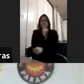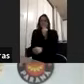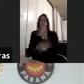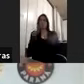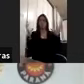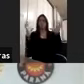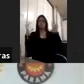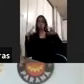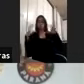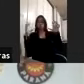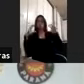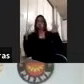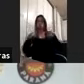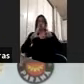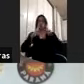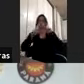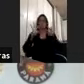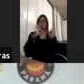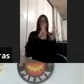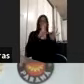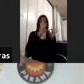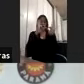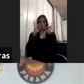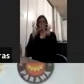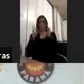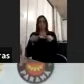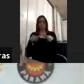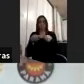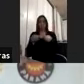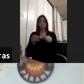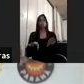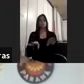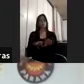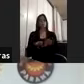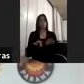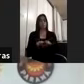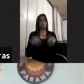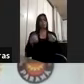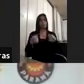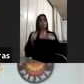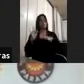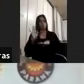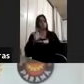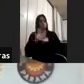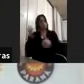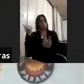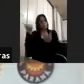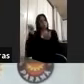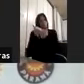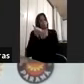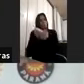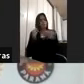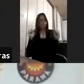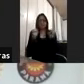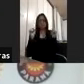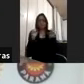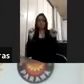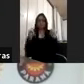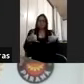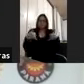lá porque a gente está acompanhando nos grupos, né? Eles estão lá animados, estão lá motivados por